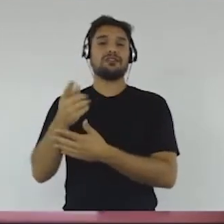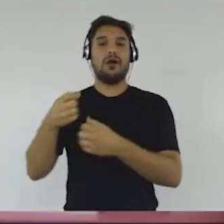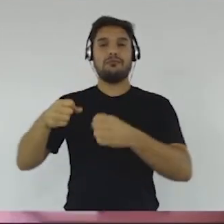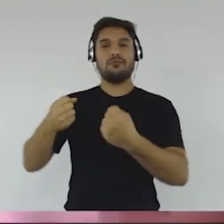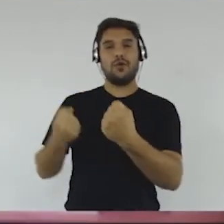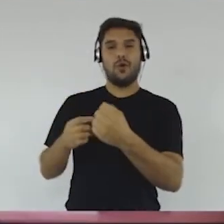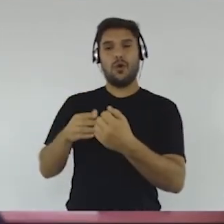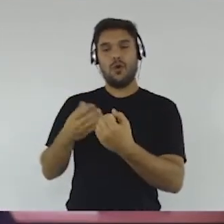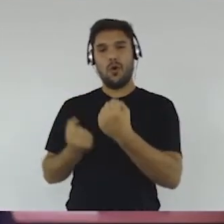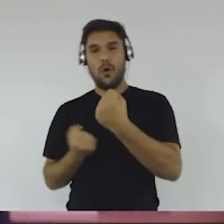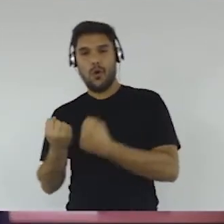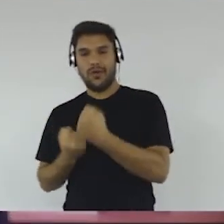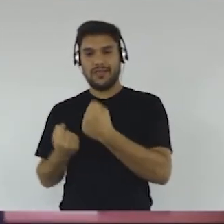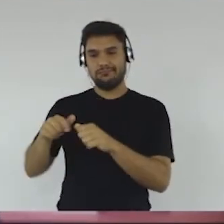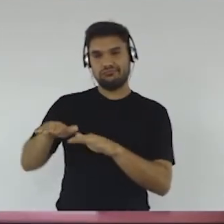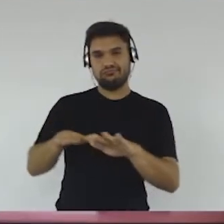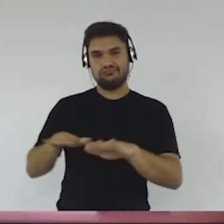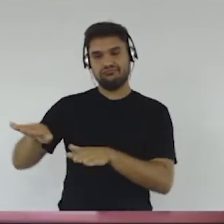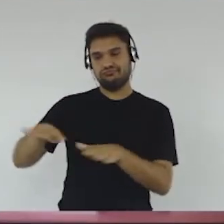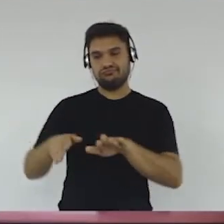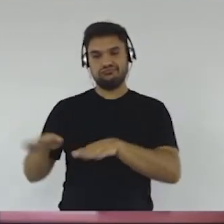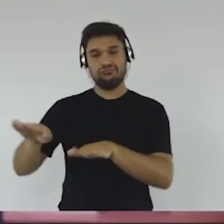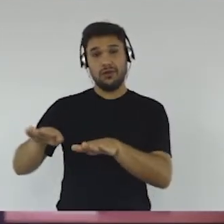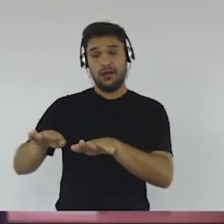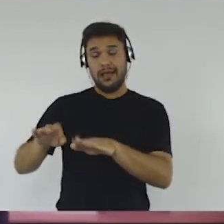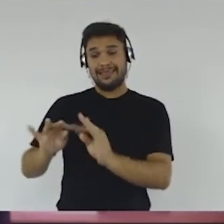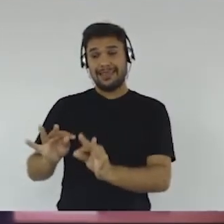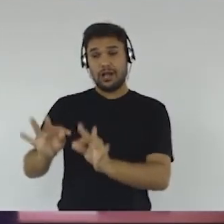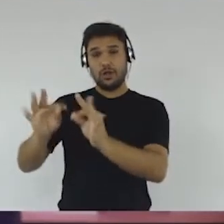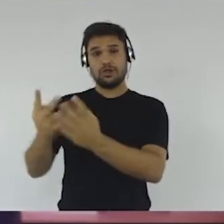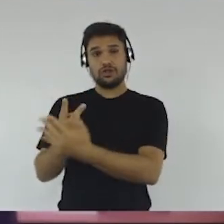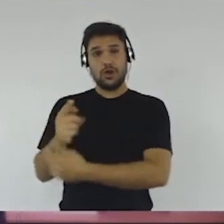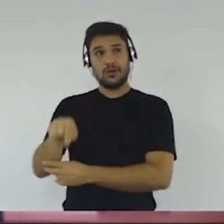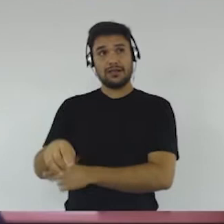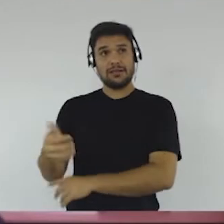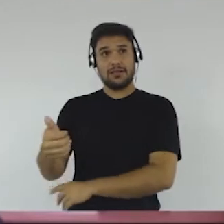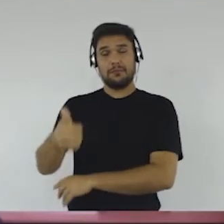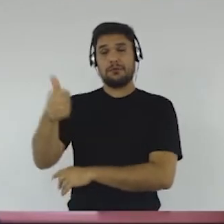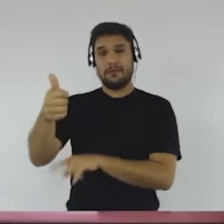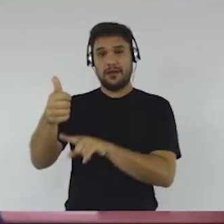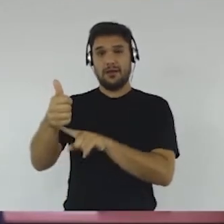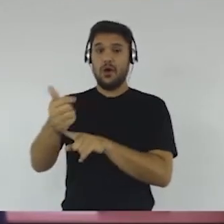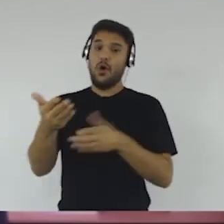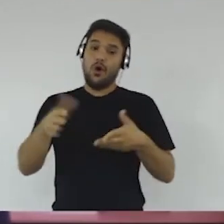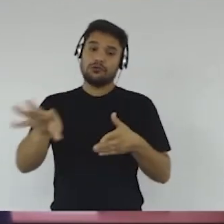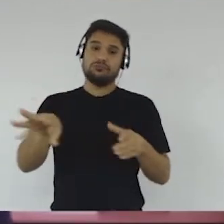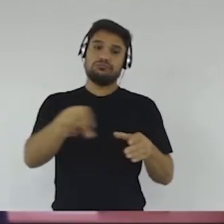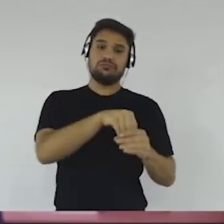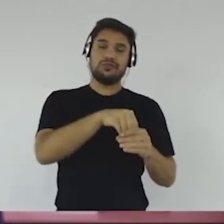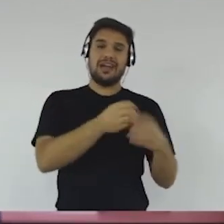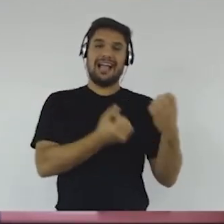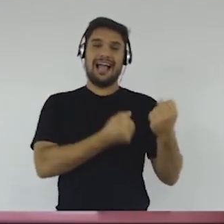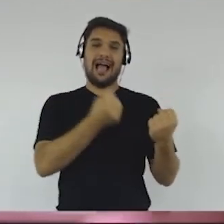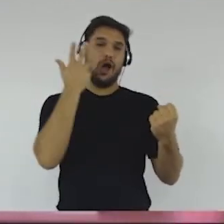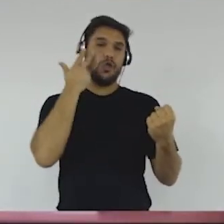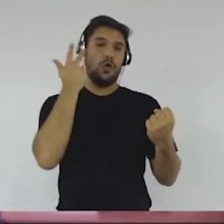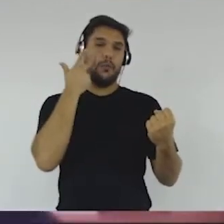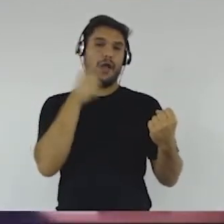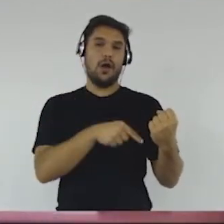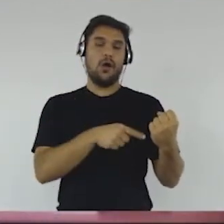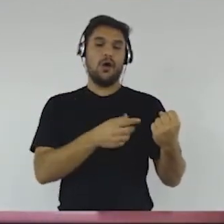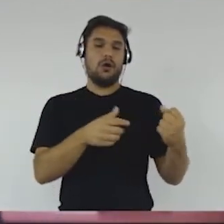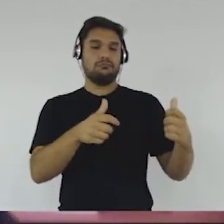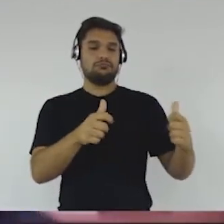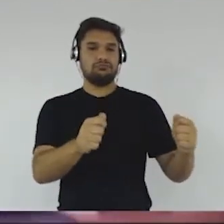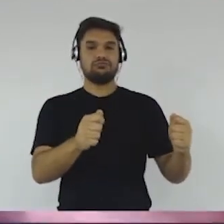onde várias inovações tecnológicas da Fórmula 1 hoje estão inseridas nos nossos carros de passeio. Botões no